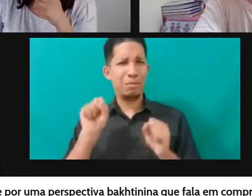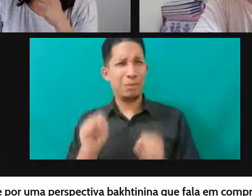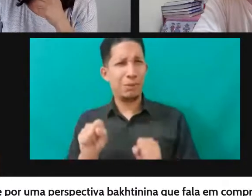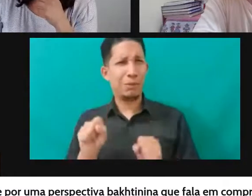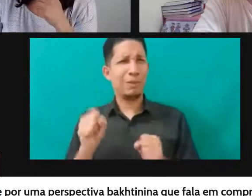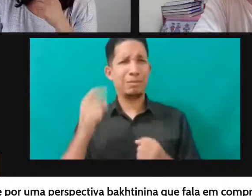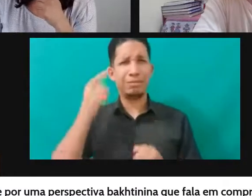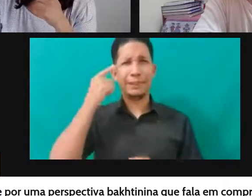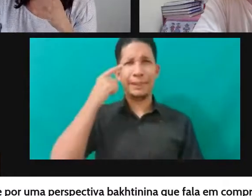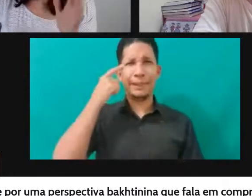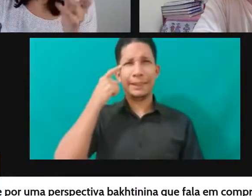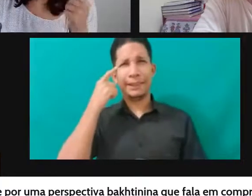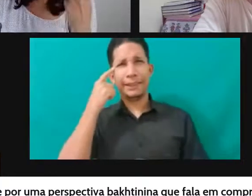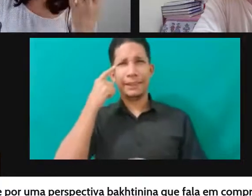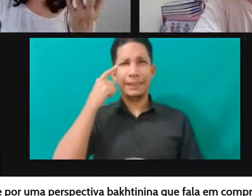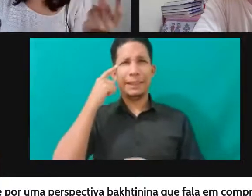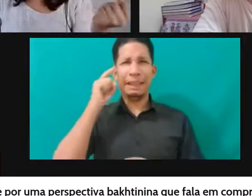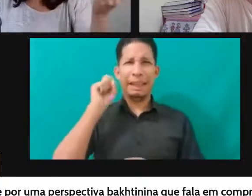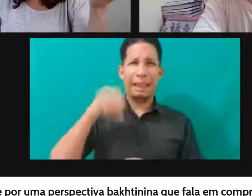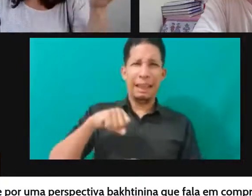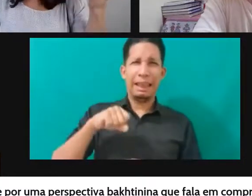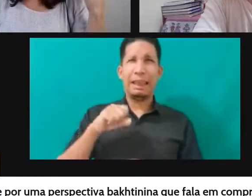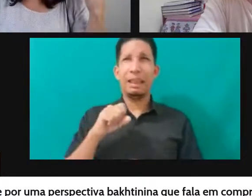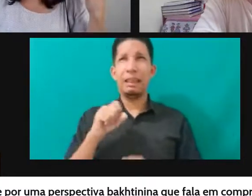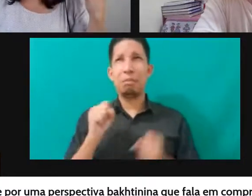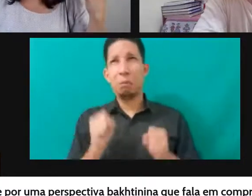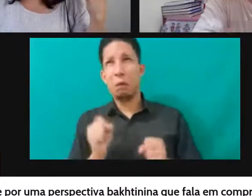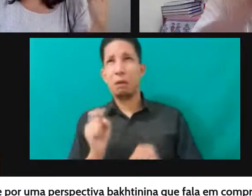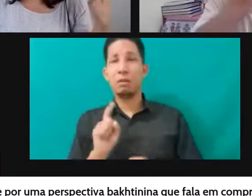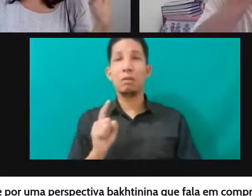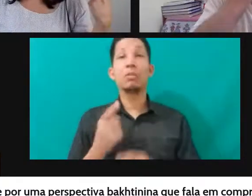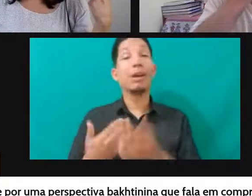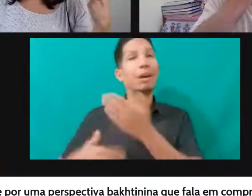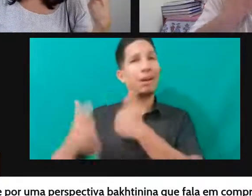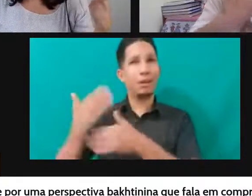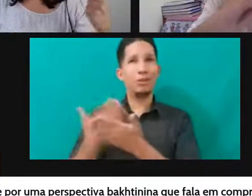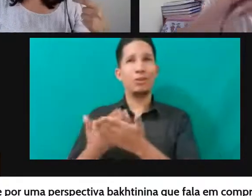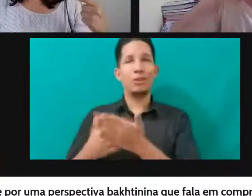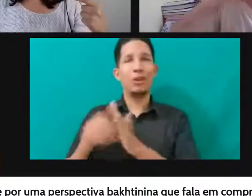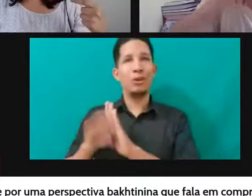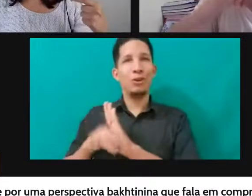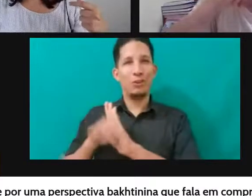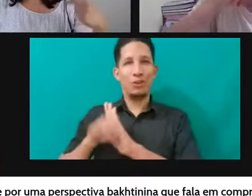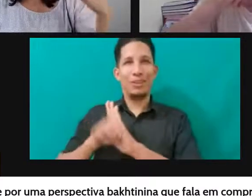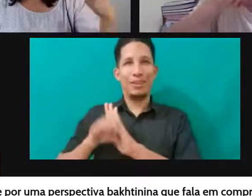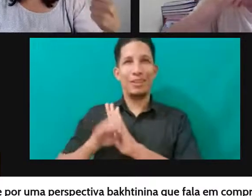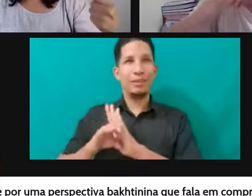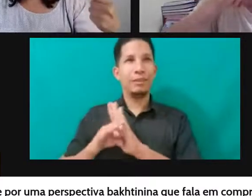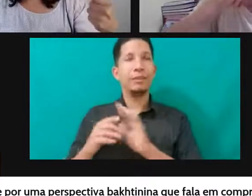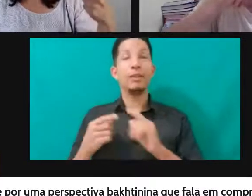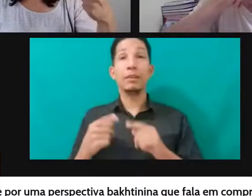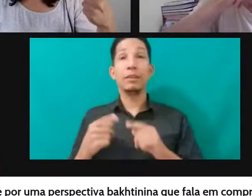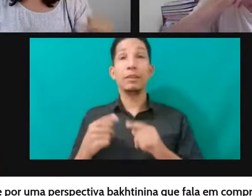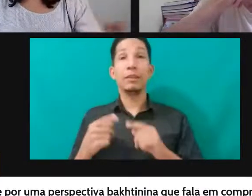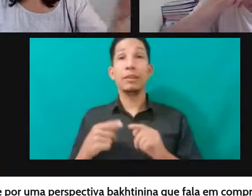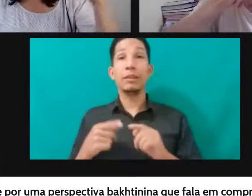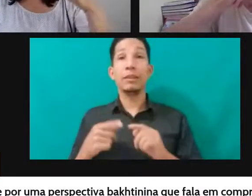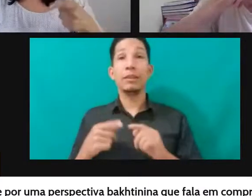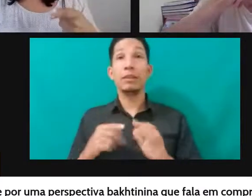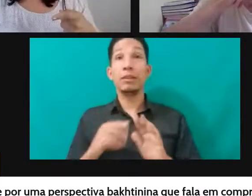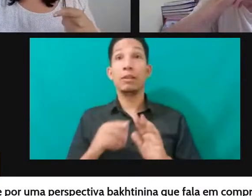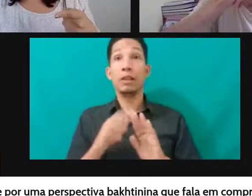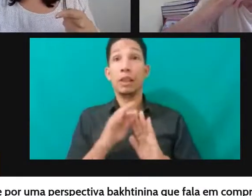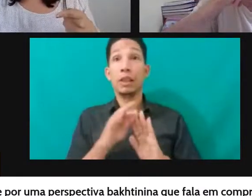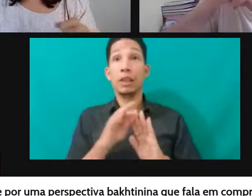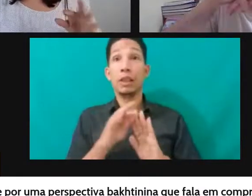mas será? E eu fazia muito tempo que eu tinha estudado esses conceitos. Então eu fui procurar um texto, traduzi o texto